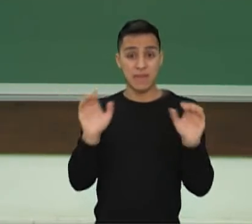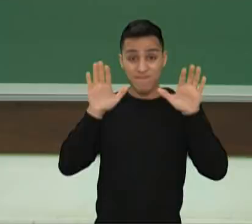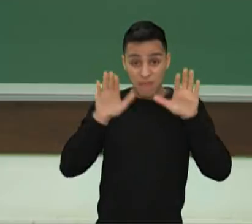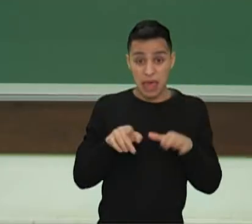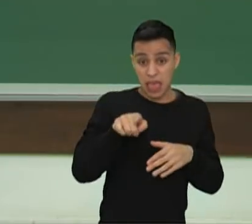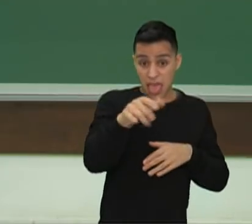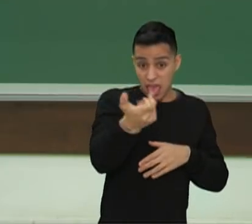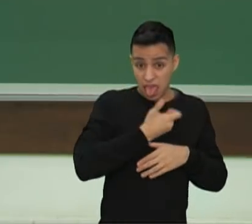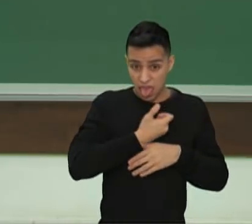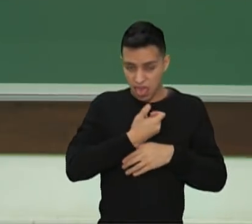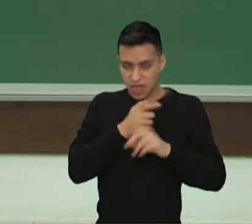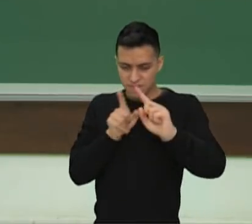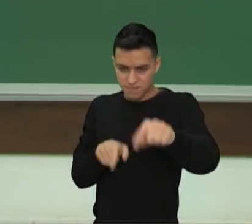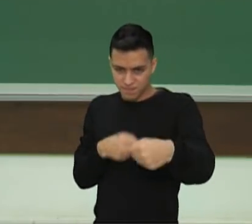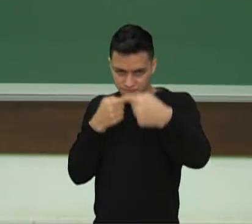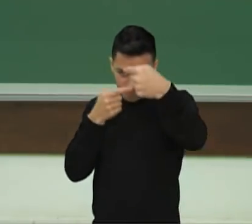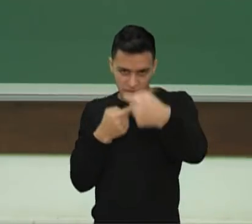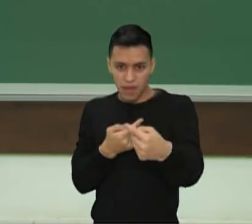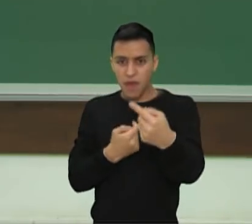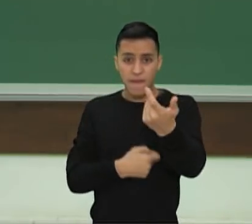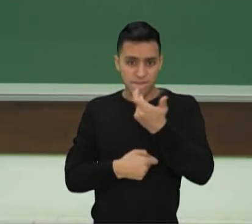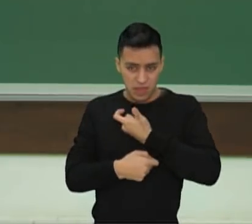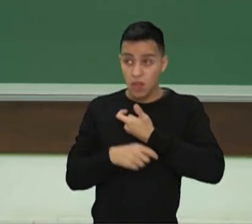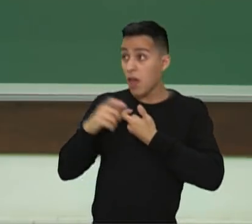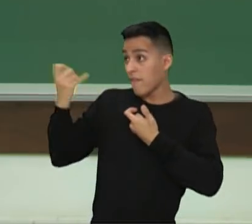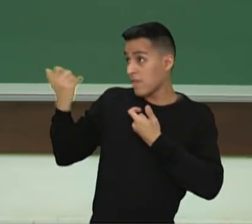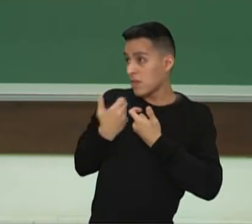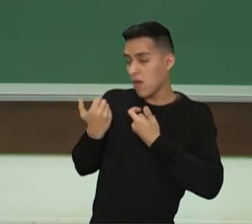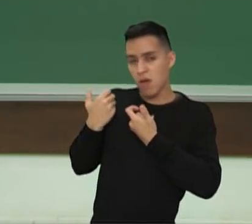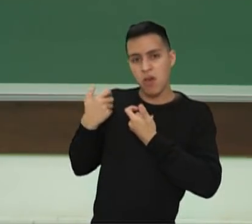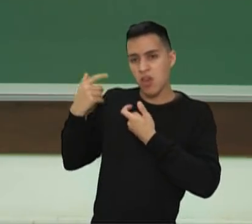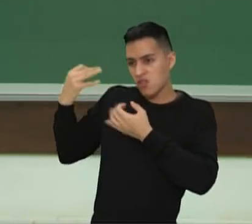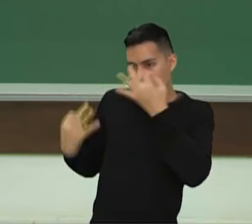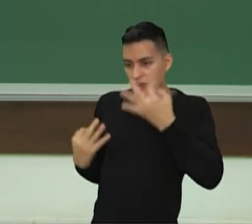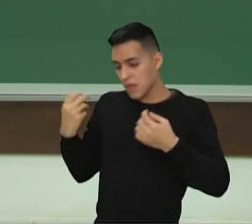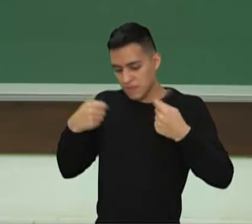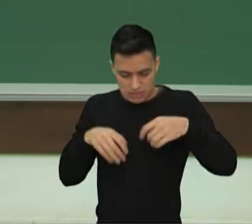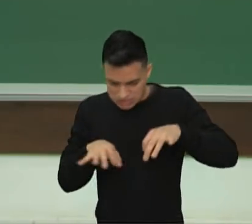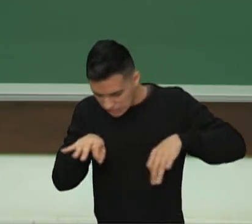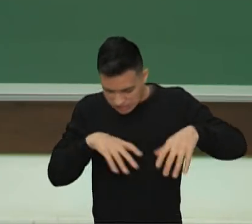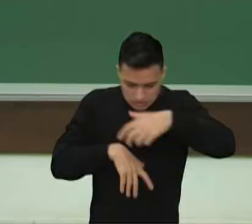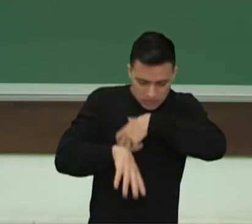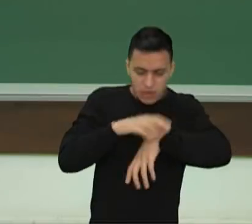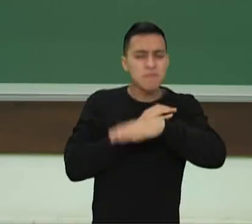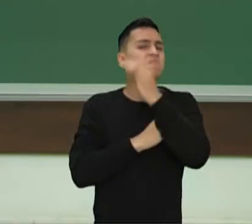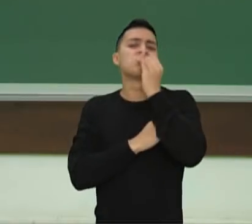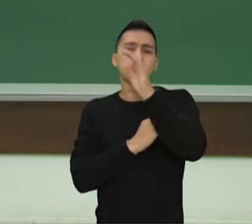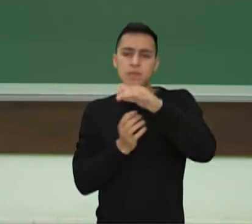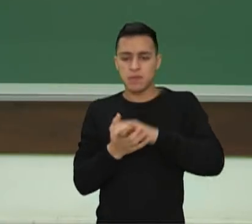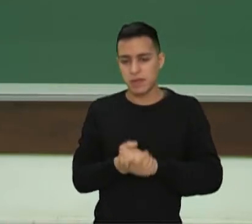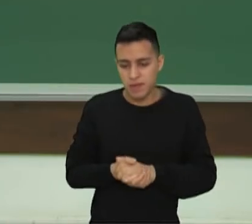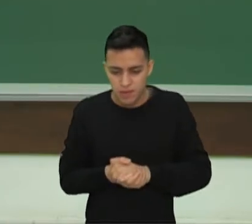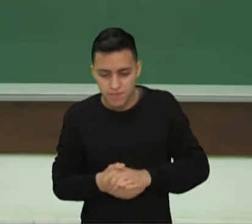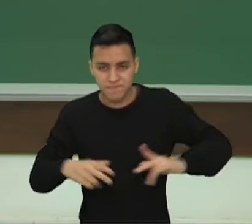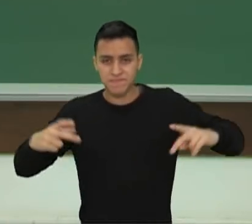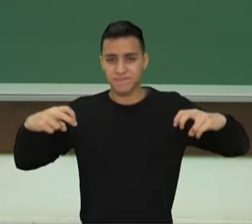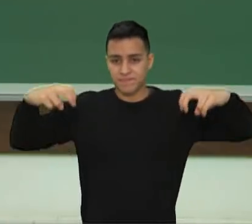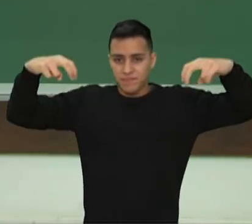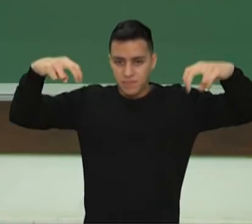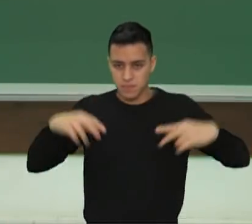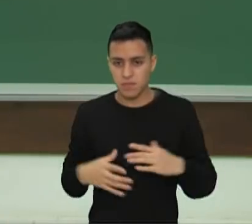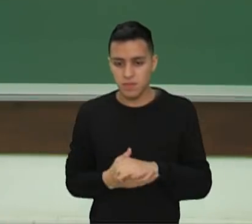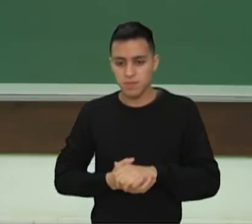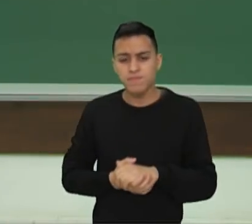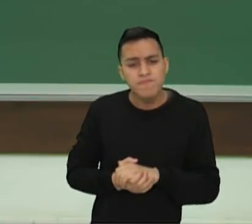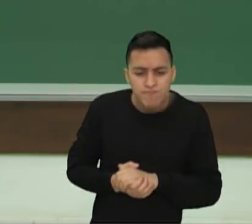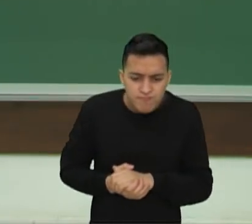seu adversário viu ou o árbitro viu, você precisa imediatamente arrumar a jogada. Então, vou dar um exemplo aqui de uma jogada irregular. Coloquei o